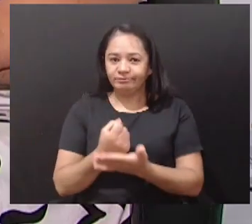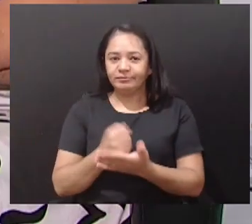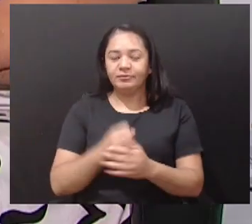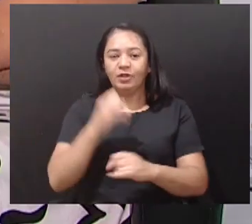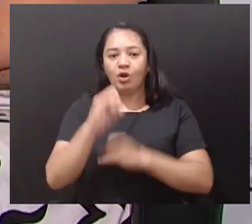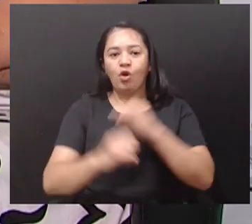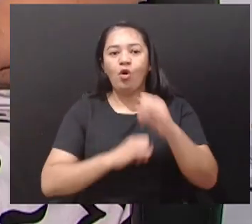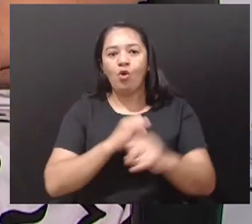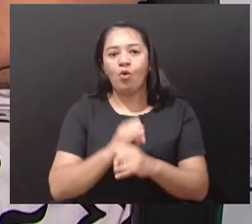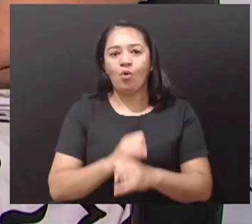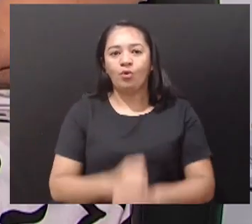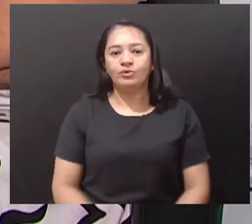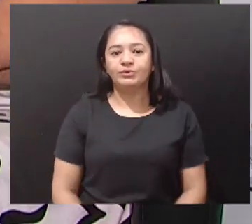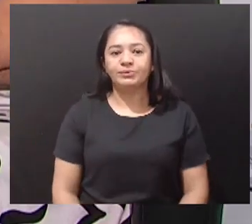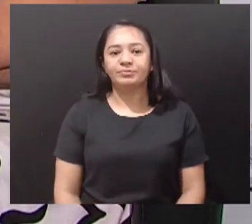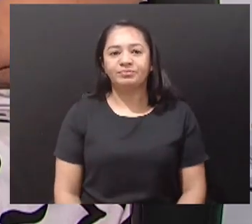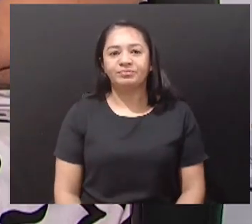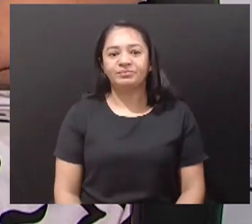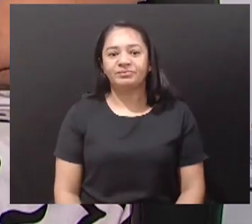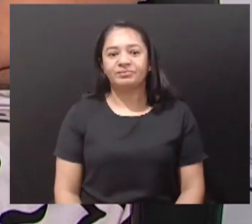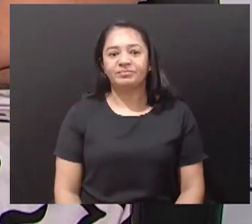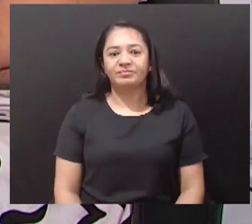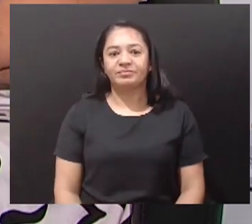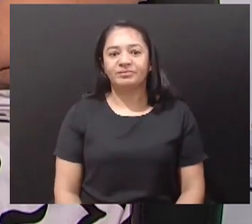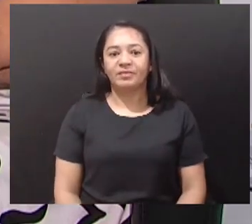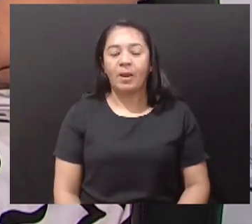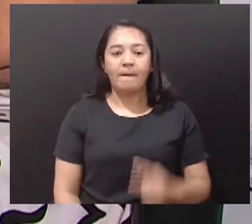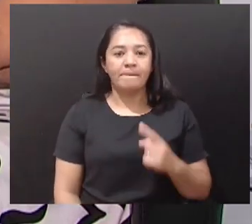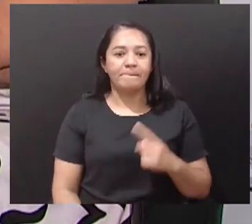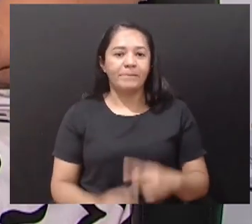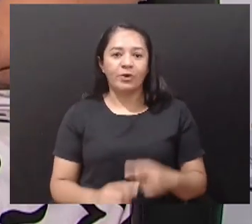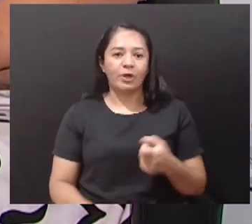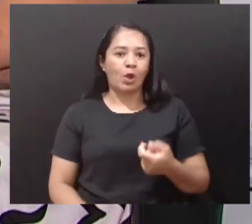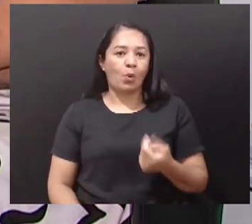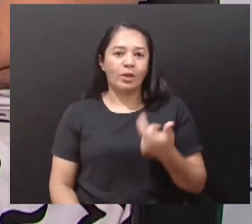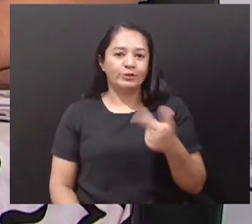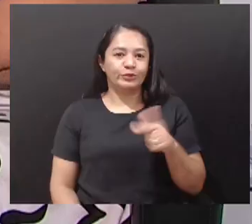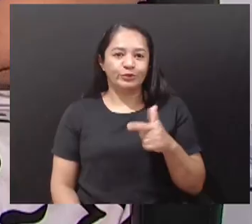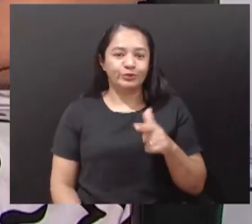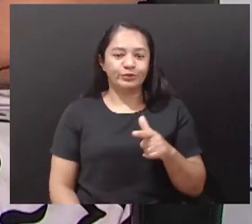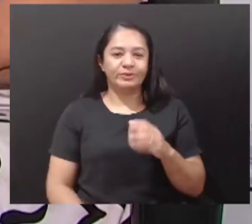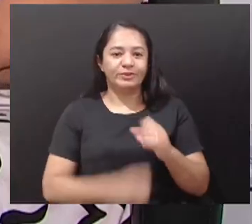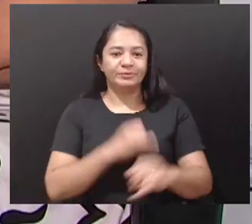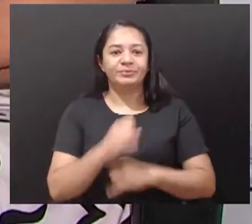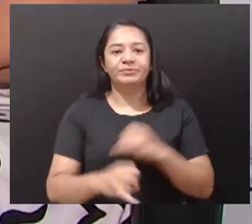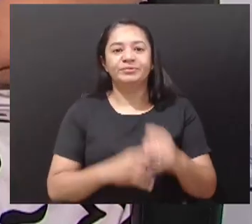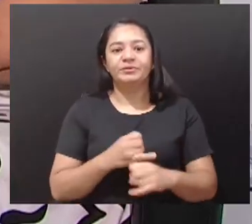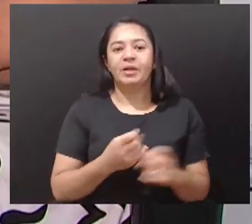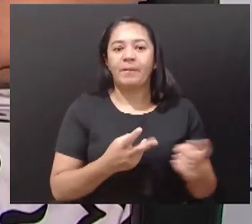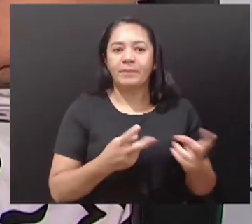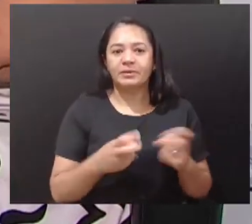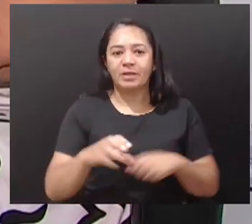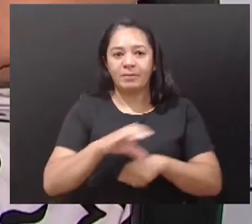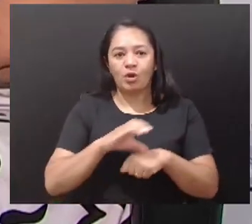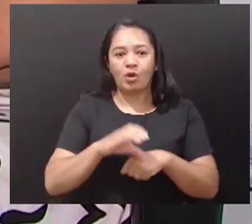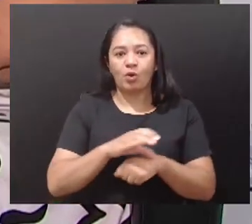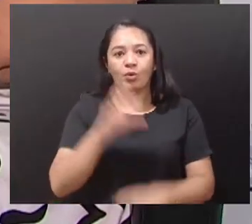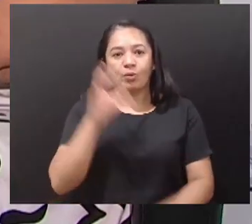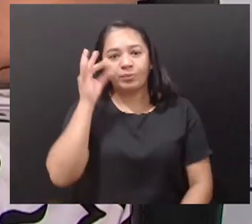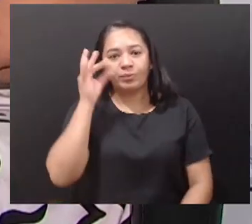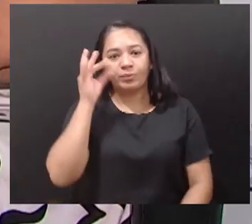de caixa que pouco se fala, né? Na internet. A gente vê alguns cursos presenciais, igual no Rio. Eu fui no